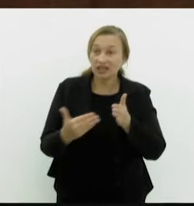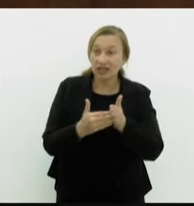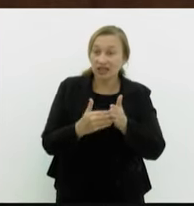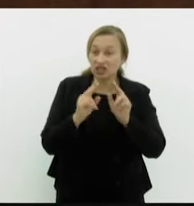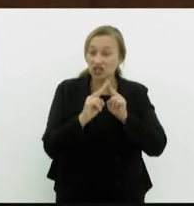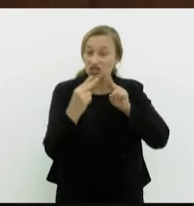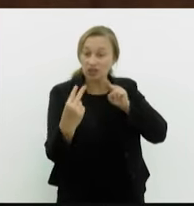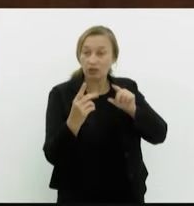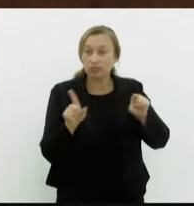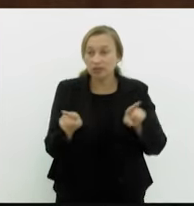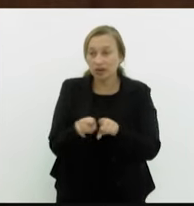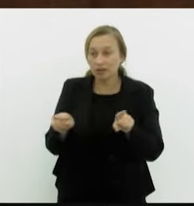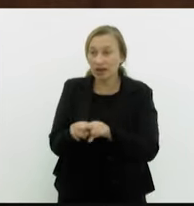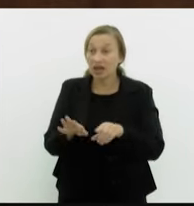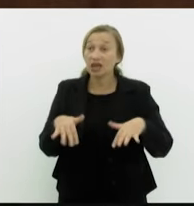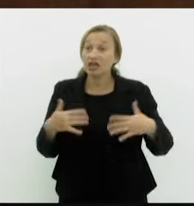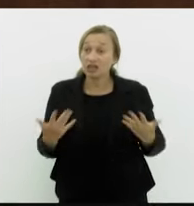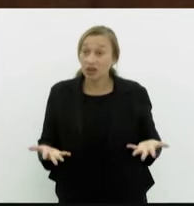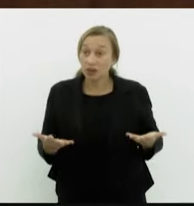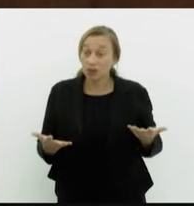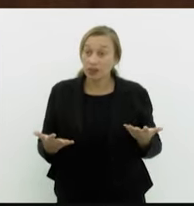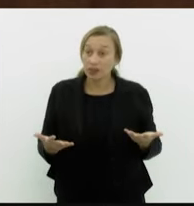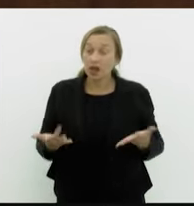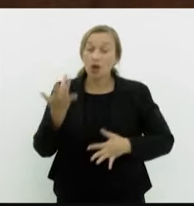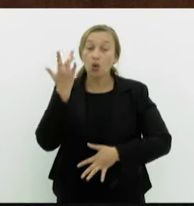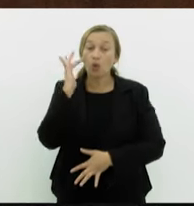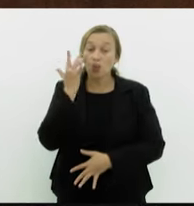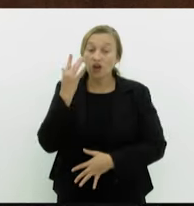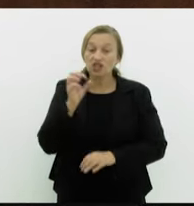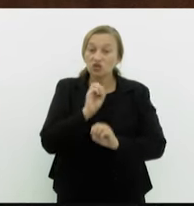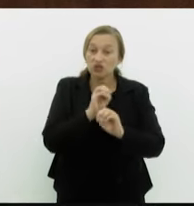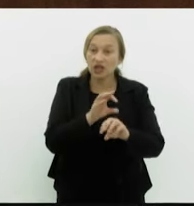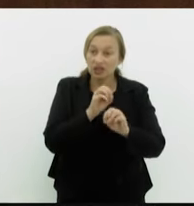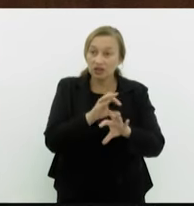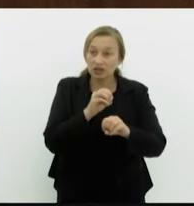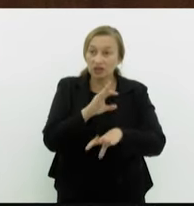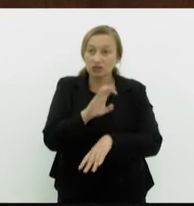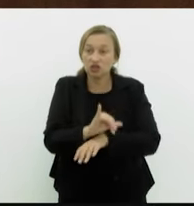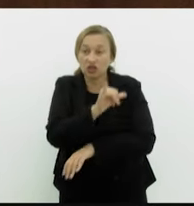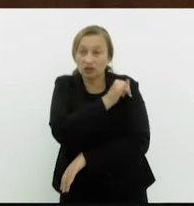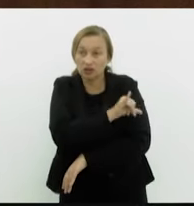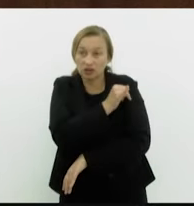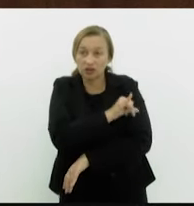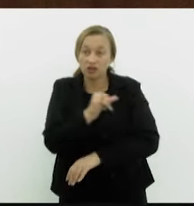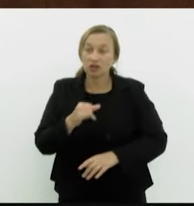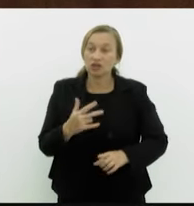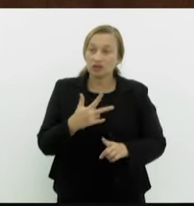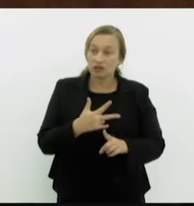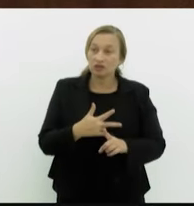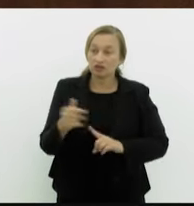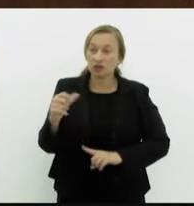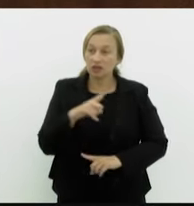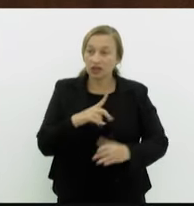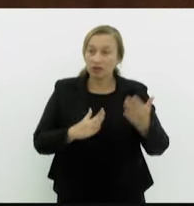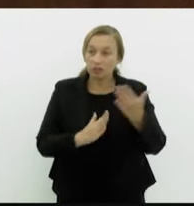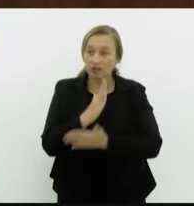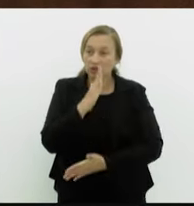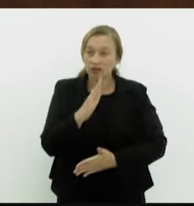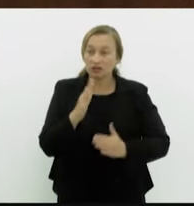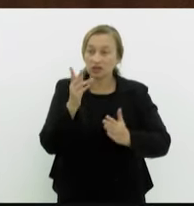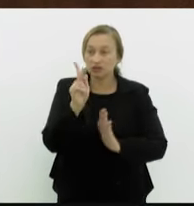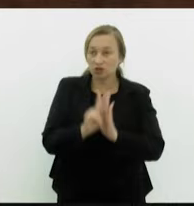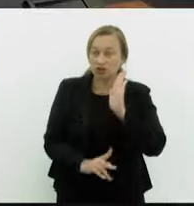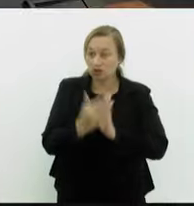com esse projeto. Então, eu acho que a educação do Estado do Rio de Janeiro ganha muito com a aprovação desse projeto.